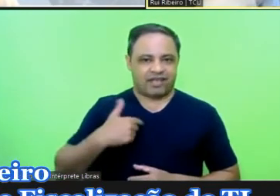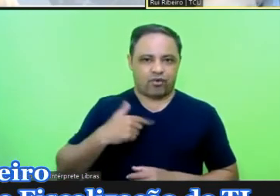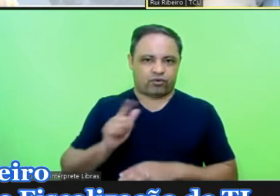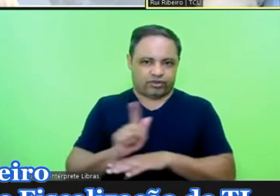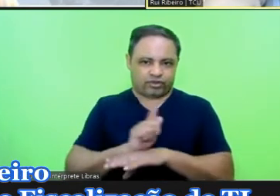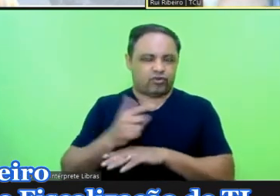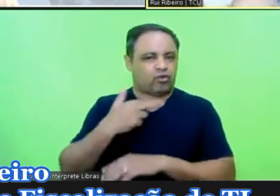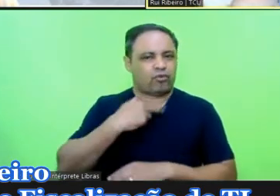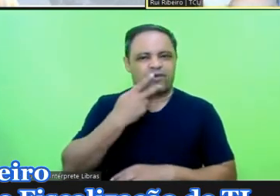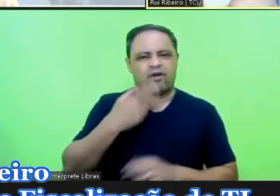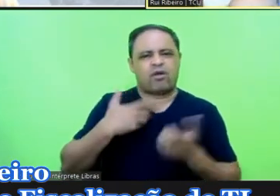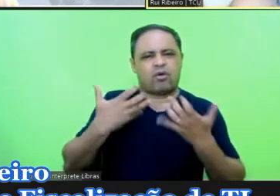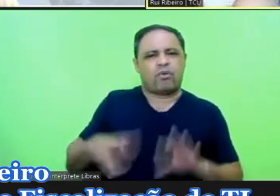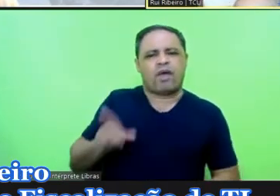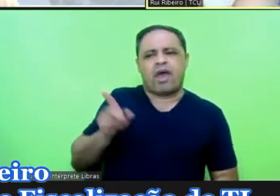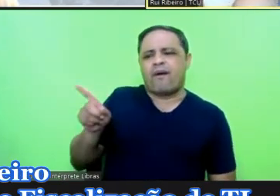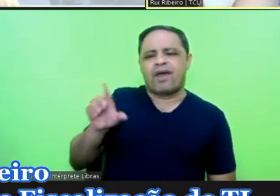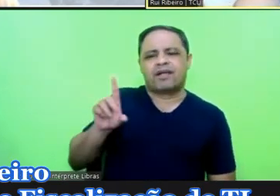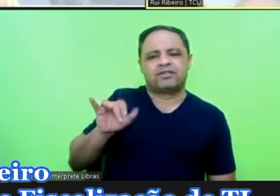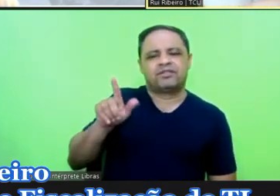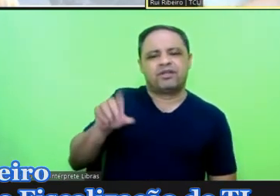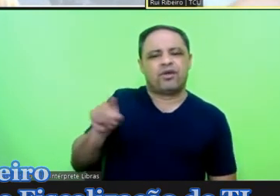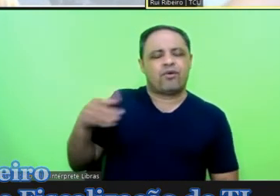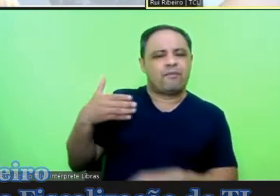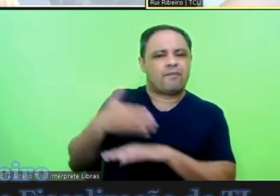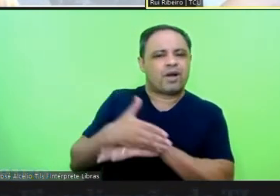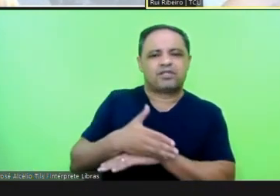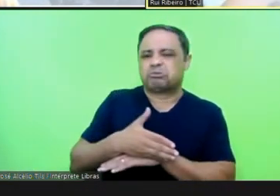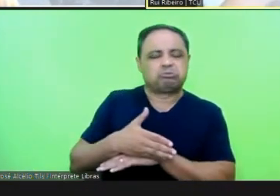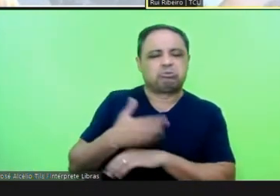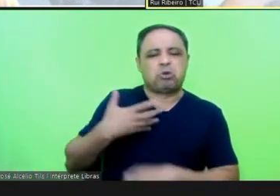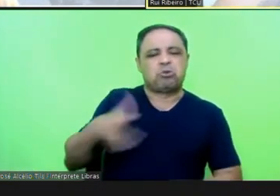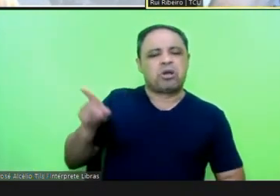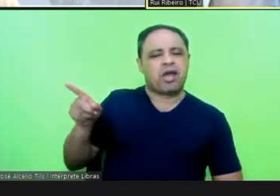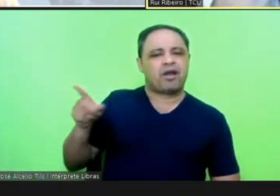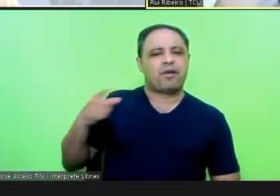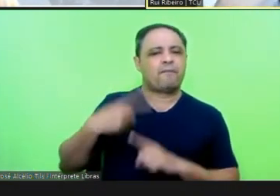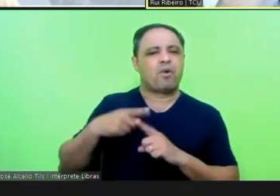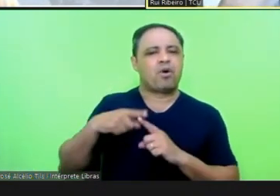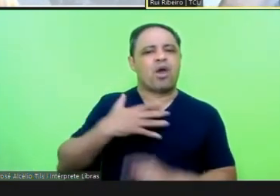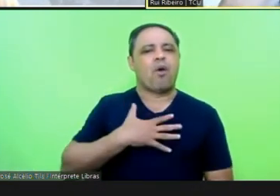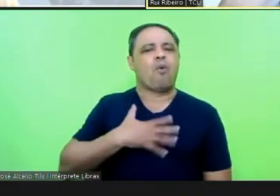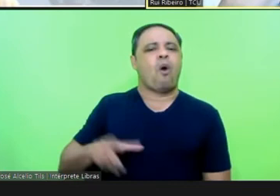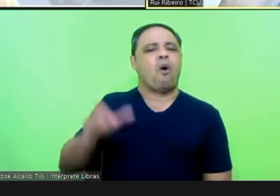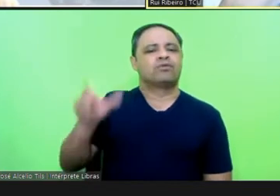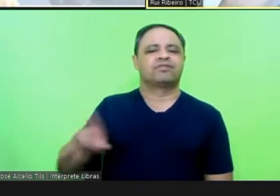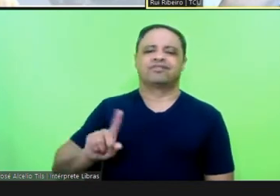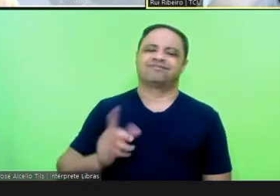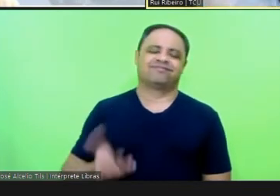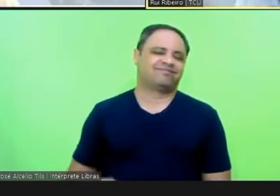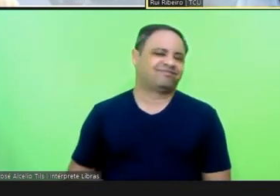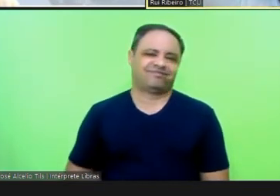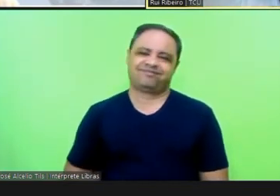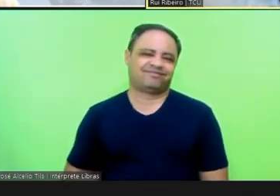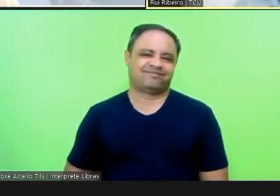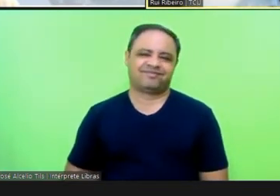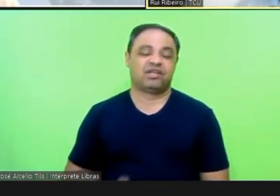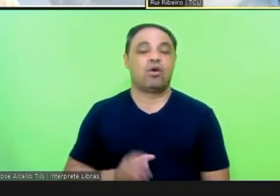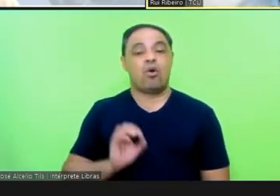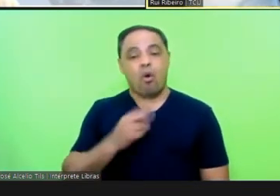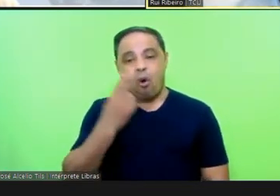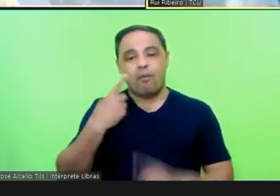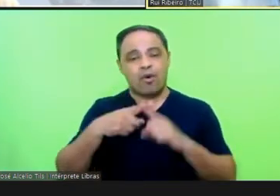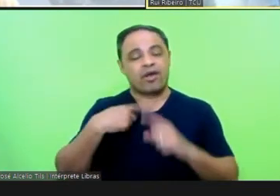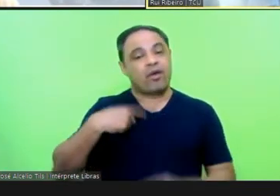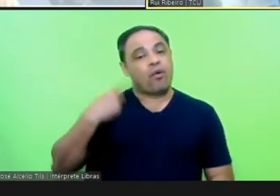falar, eu não quero que o Diogo participe com a empresa dele porque eu não gosto do Diogo. Ou porque eu